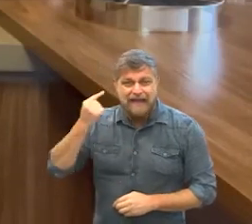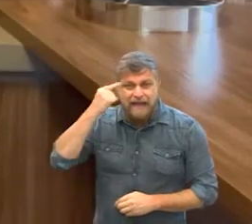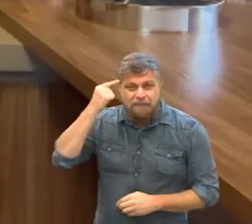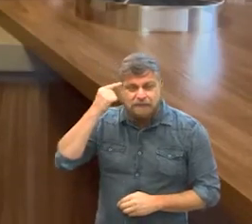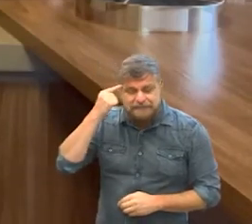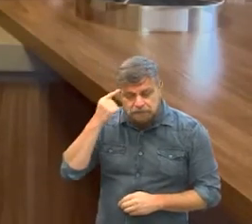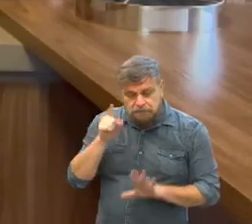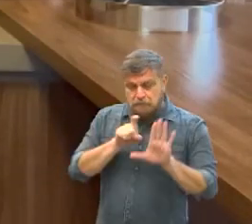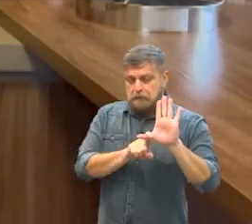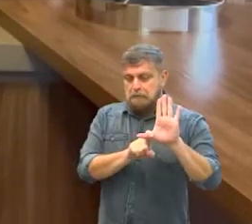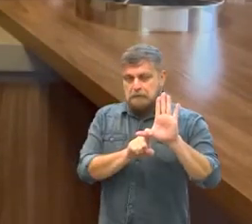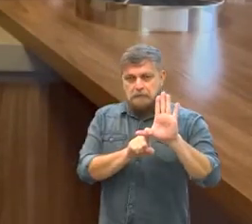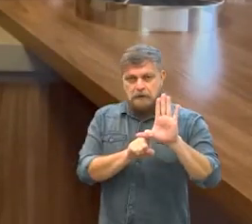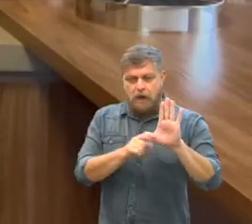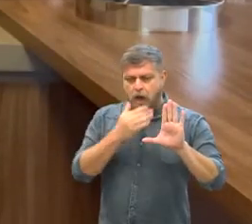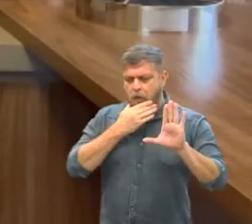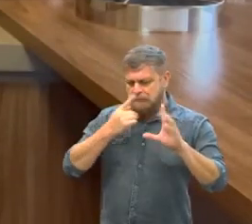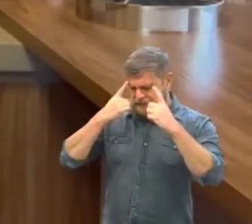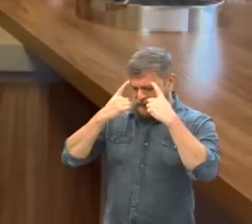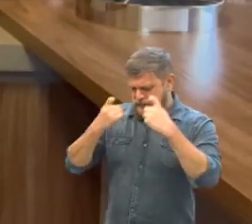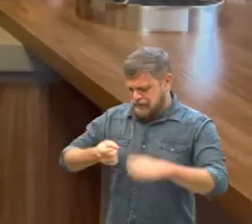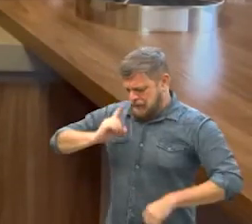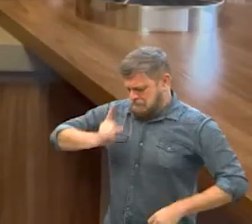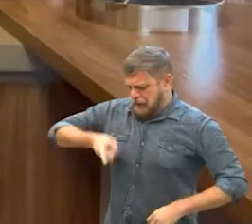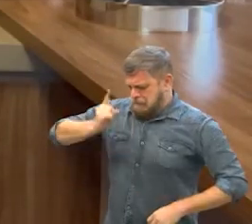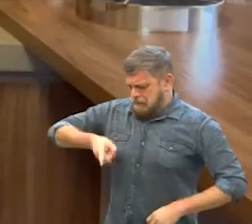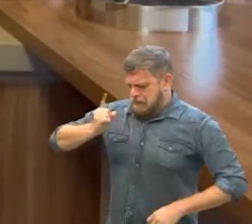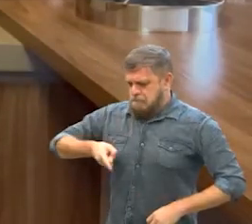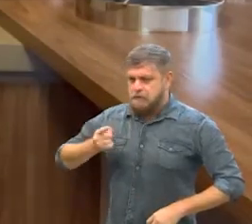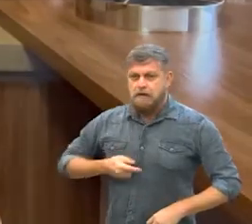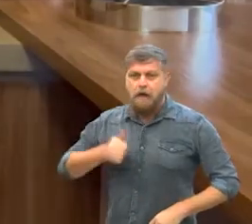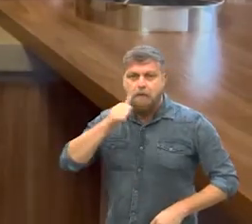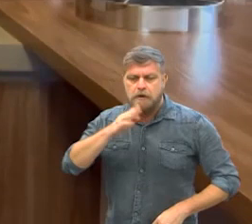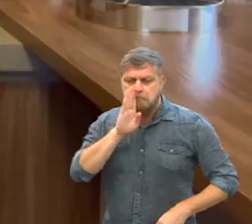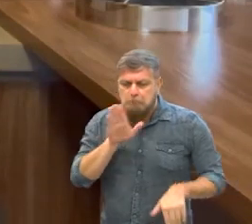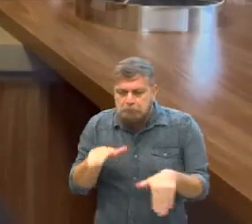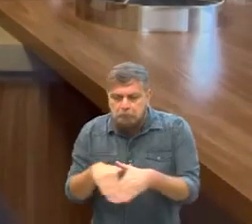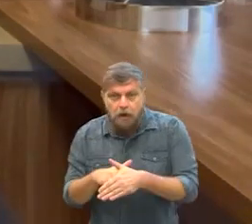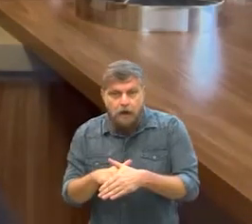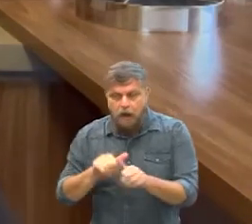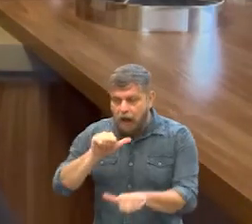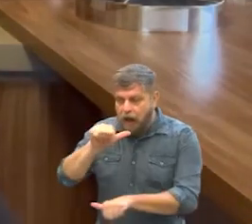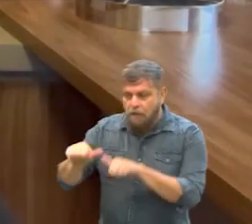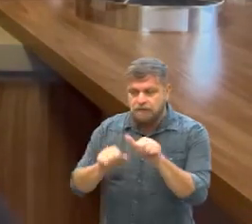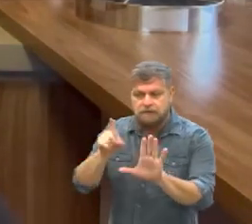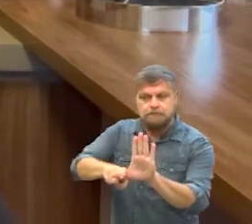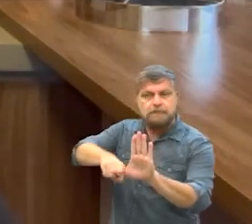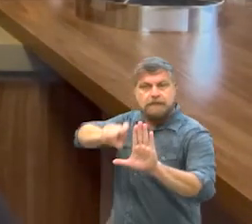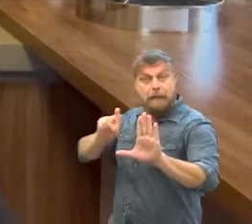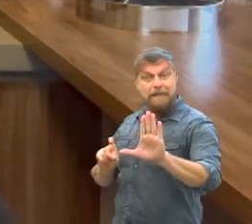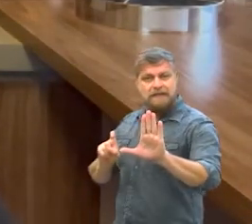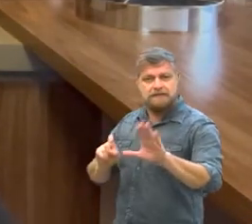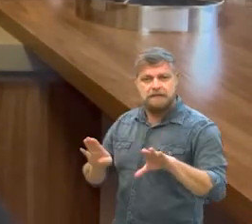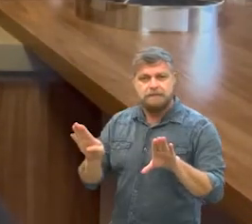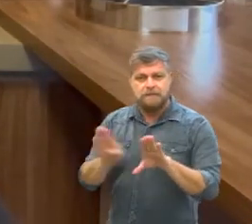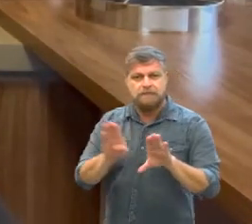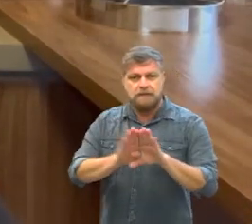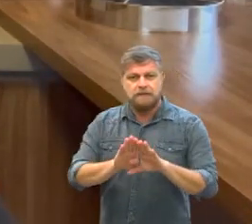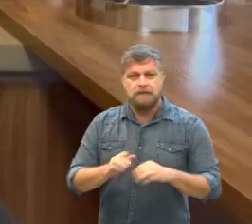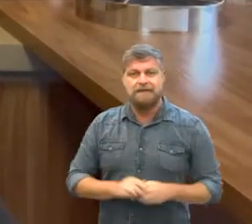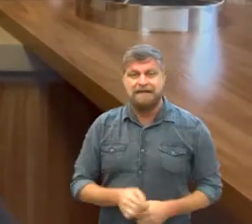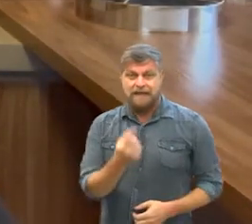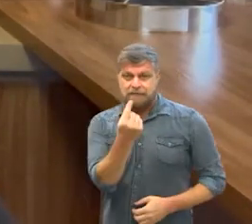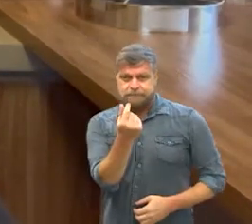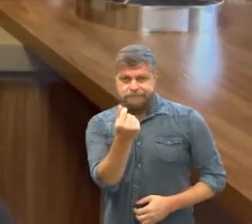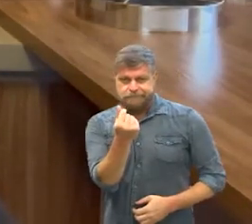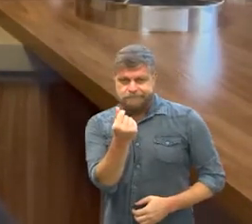dependência emocional com esse parceiro, esse agressor. Então, dá para essa mulher essa independência emocional. O segundo é a